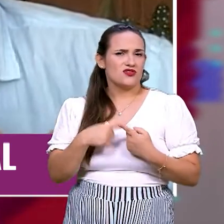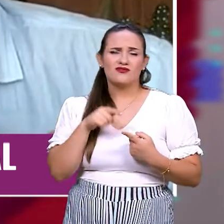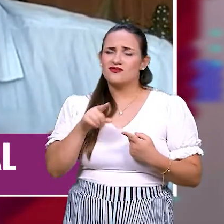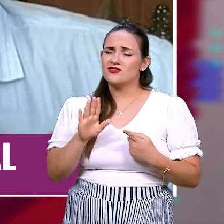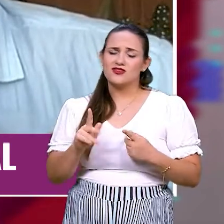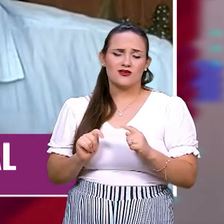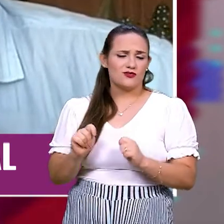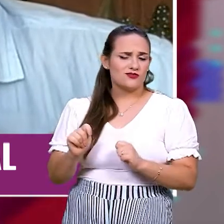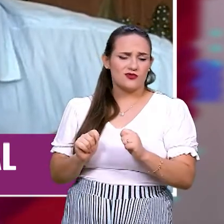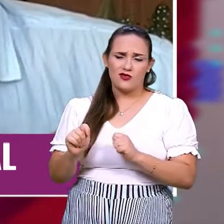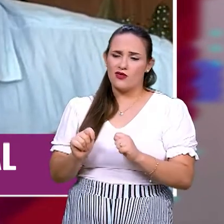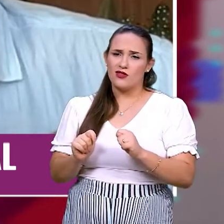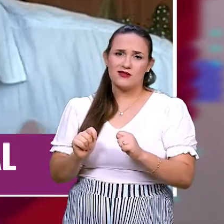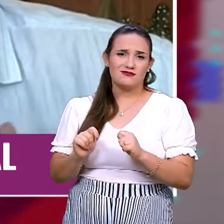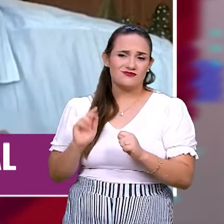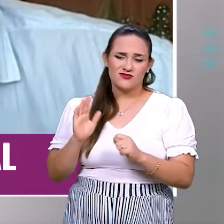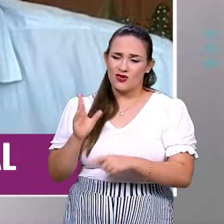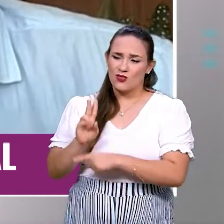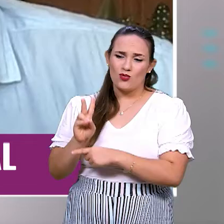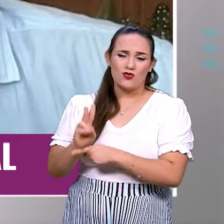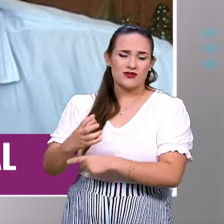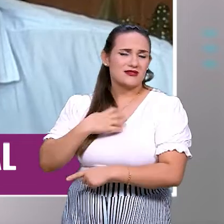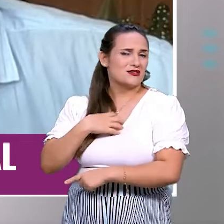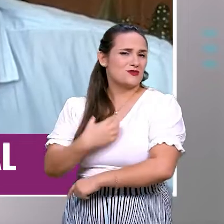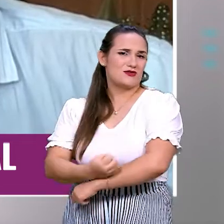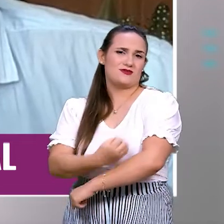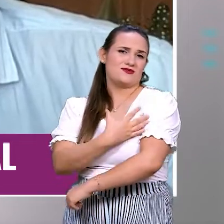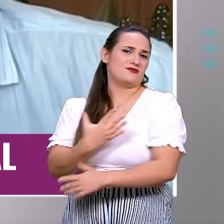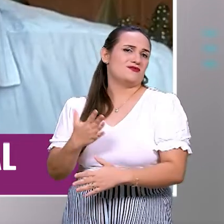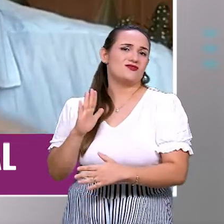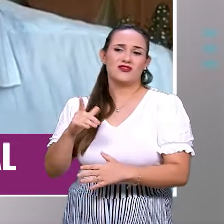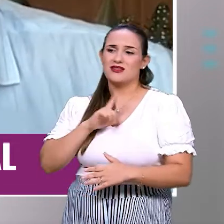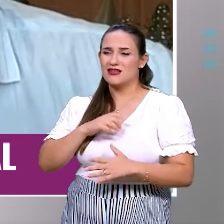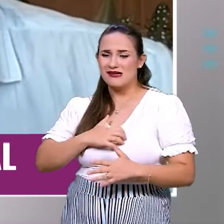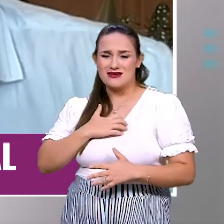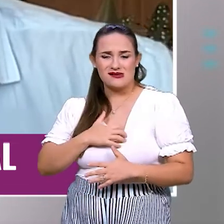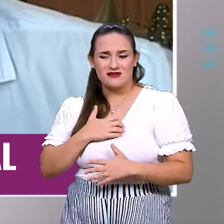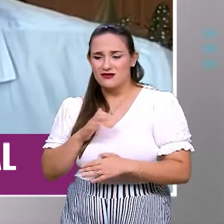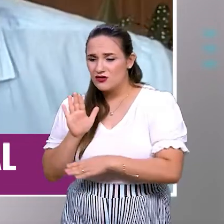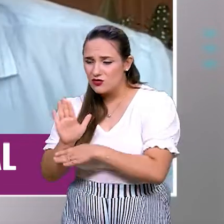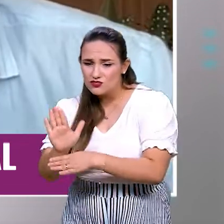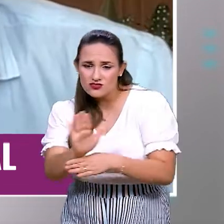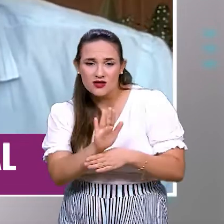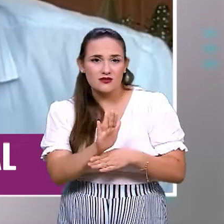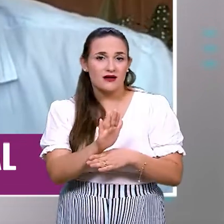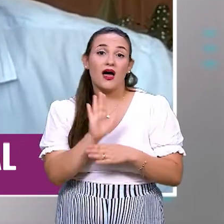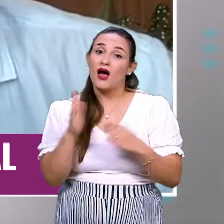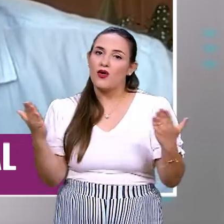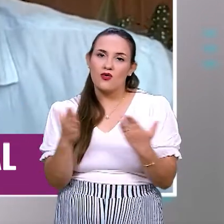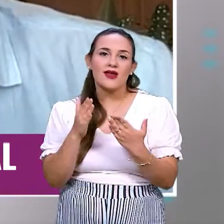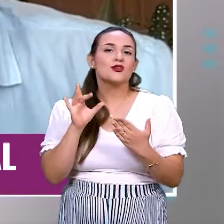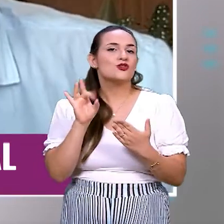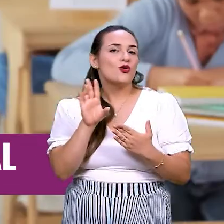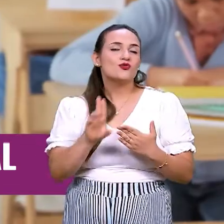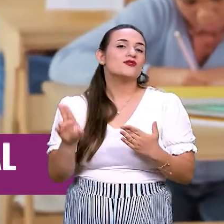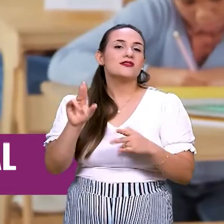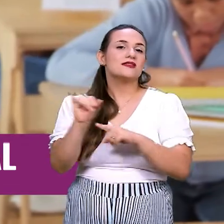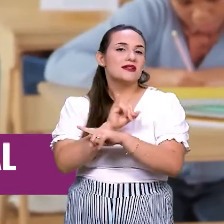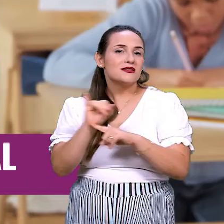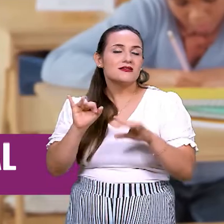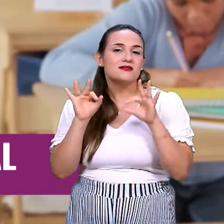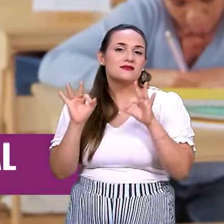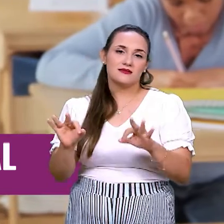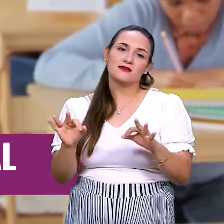melhorar o nosso dia a dia. Porque você já lida com essas questões emocionais. Você já enfrenta essas angústias. E te capacitar